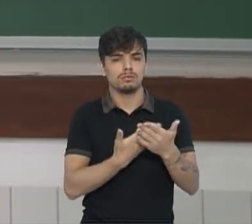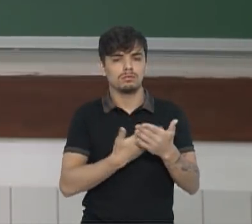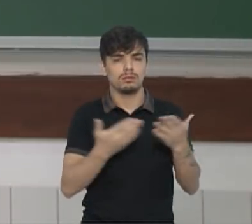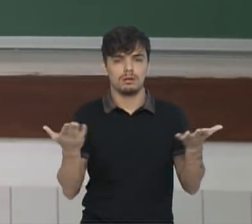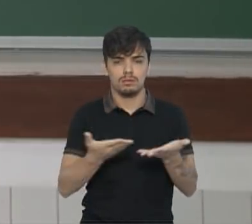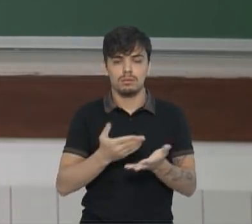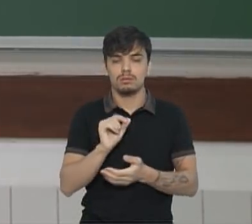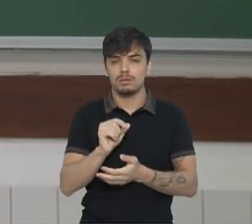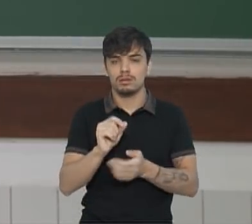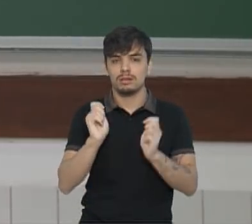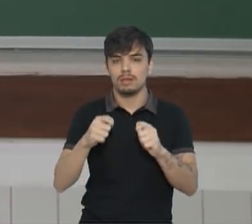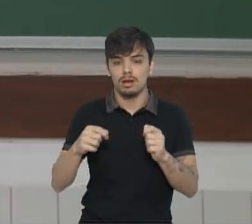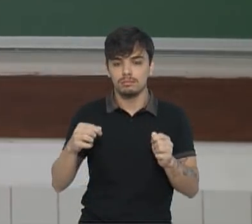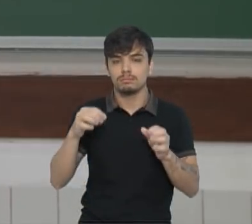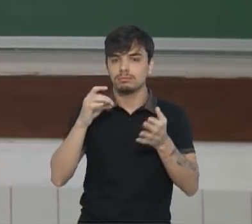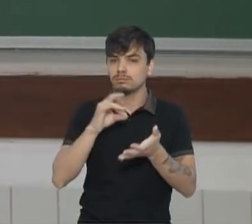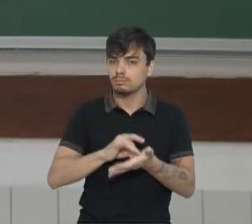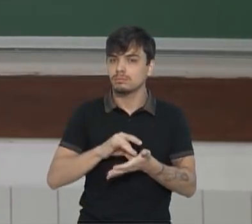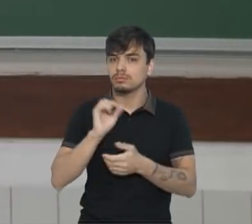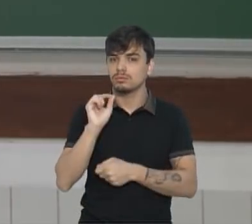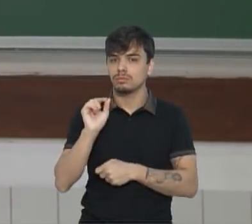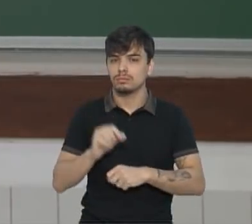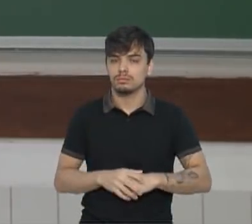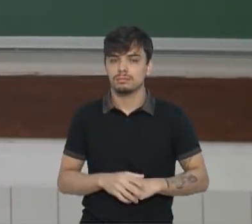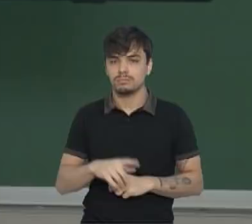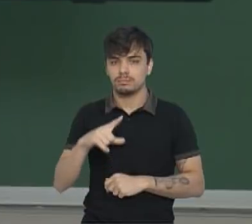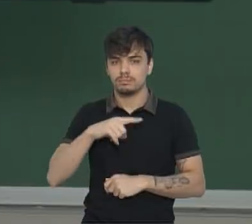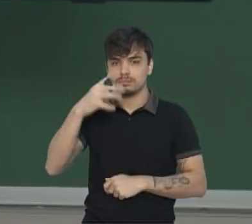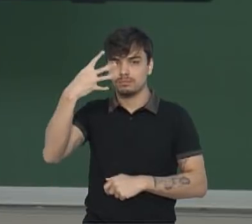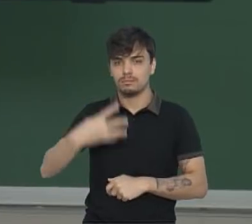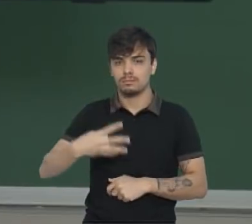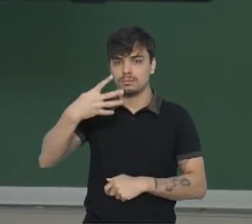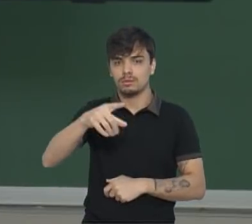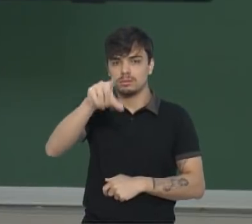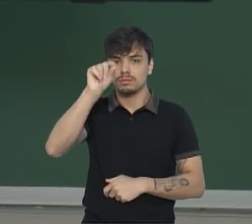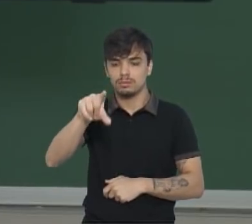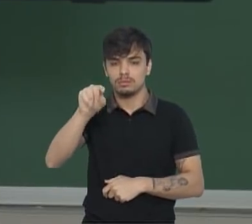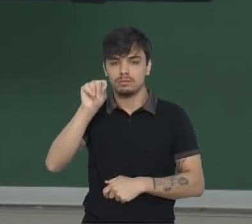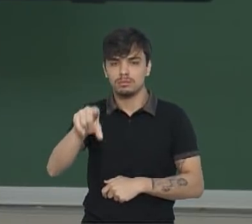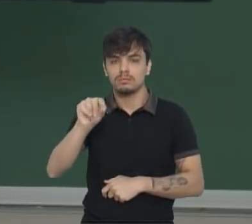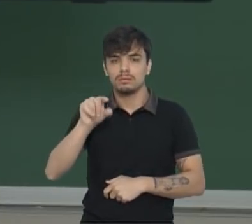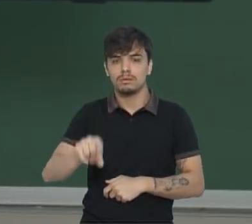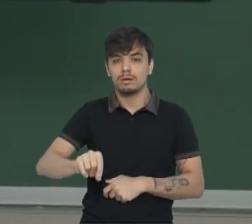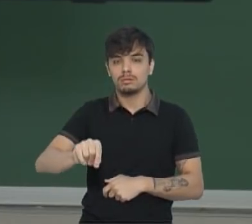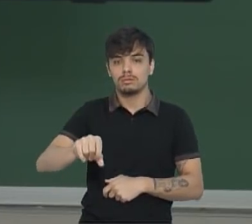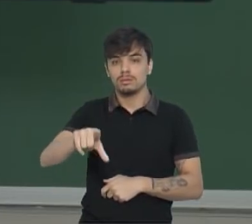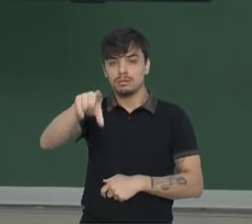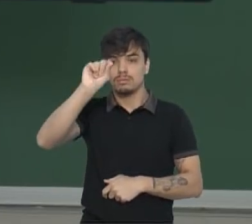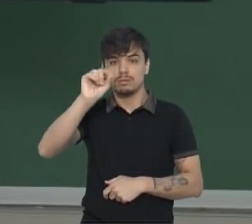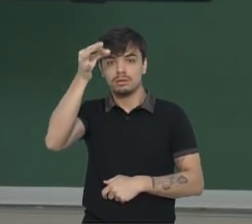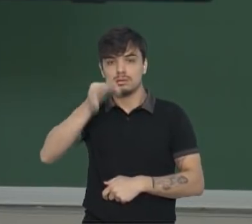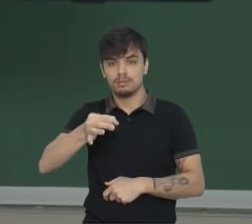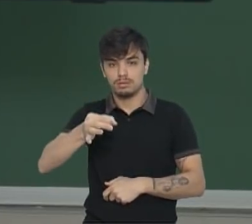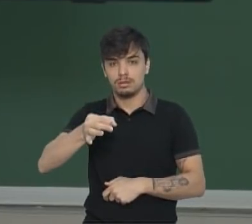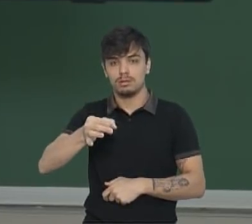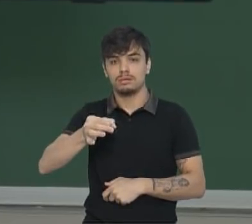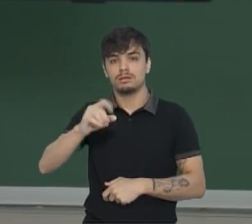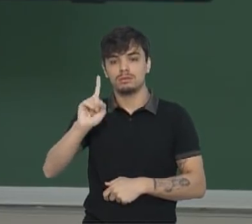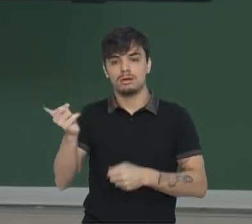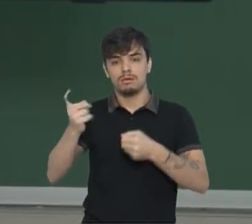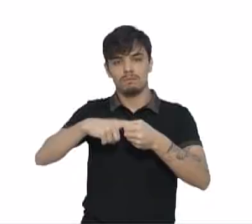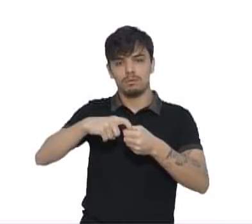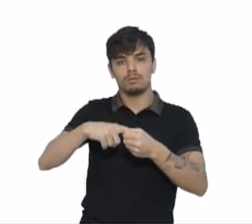momento, a gente pode afirmar que vocês têm aqui 4 alternativas, vocês vão escolher a correta. E a gente já volta na sequência com a